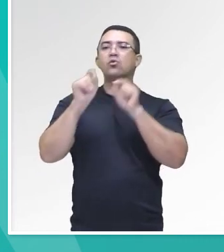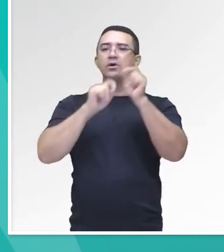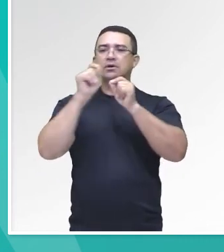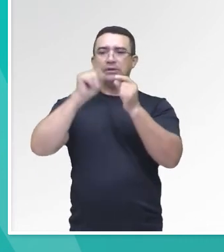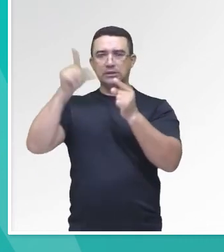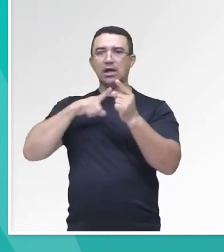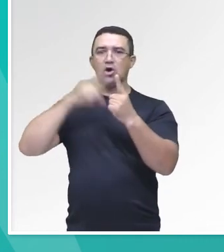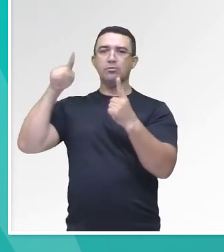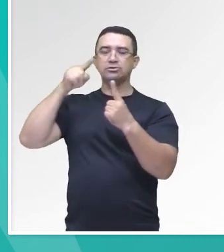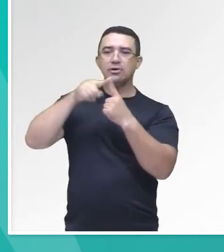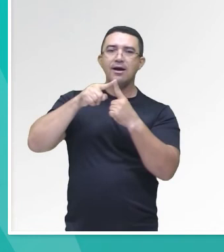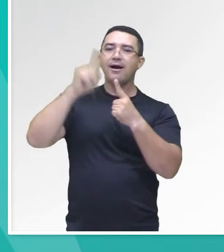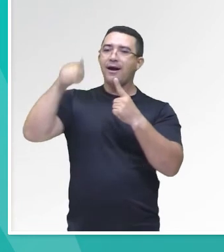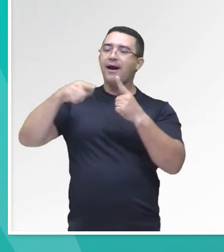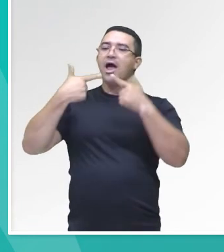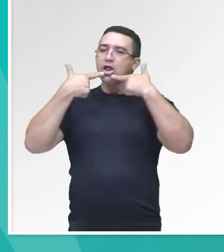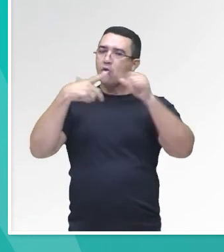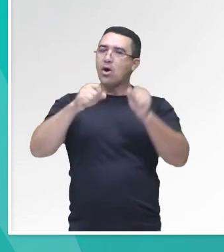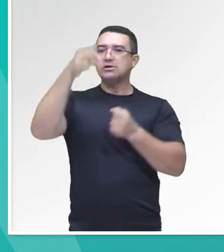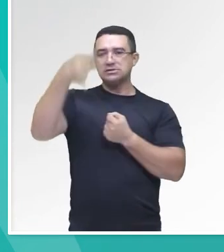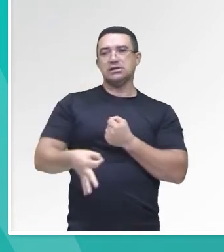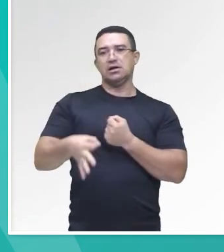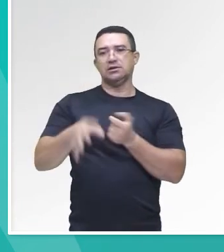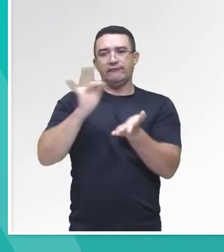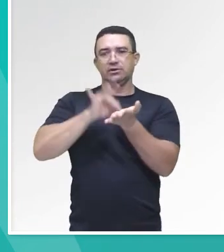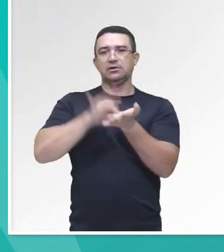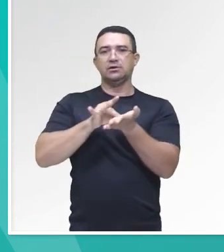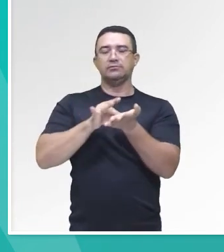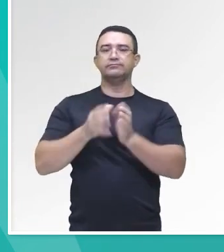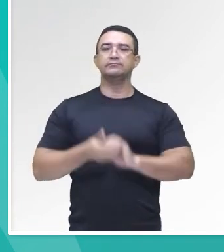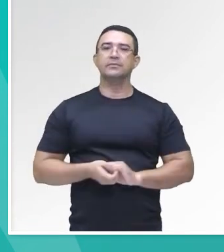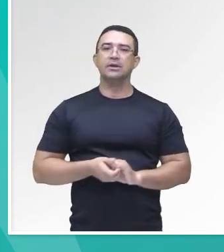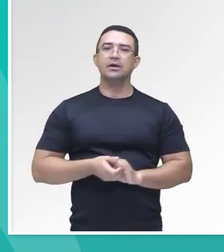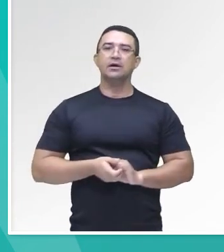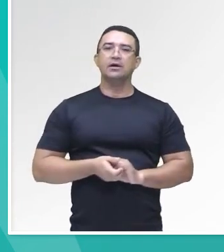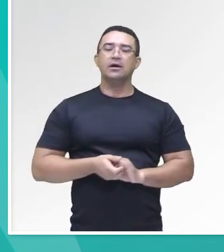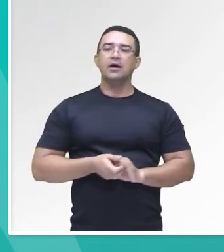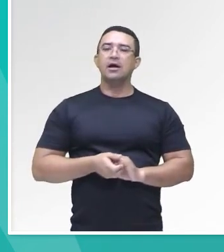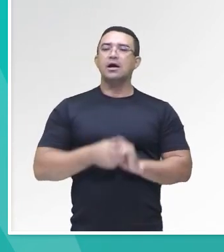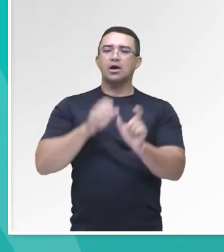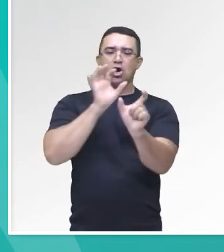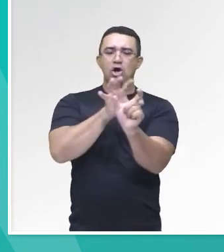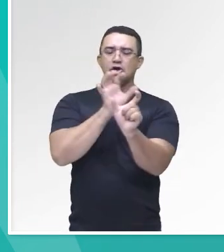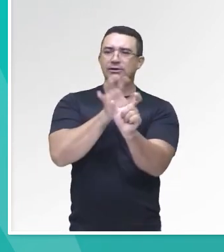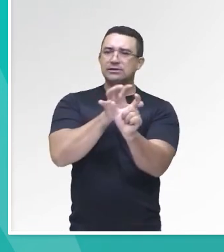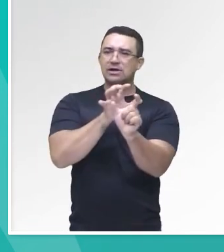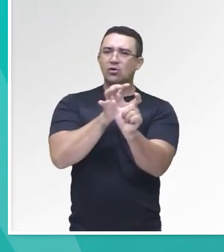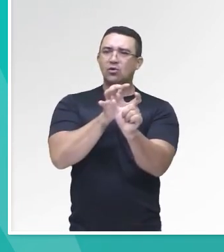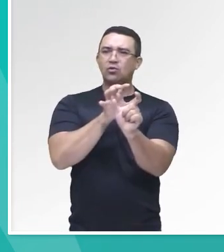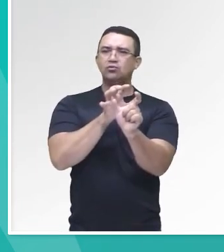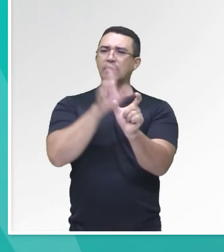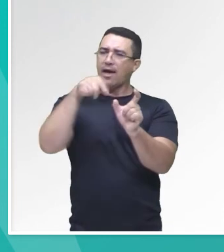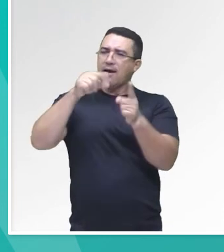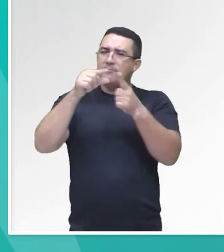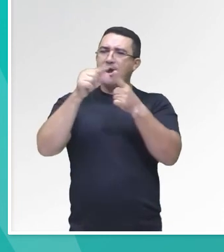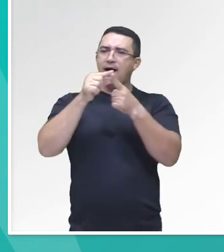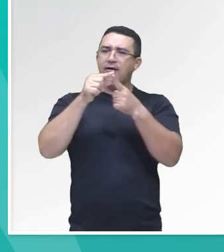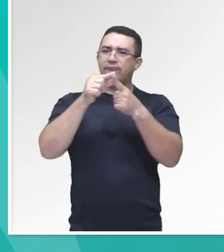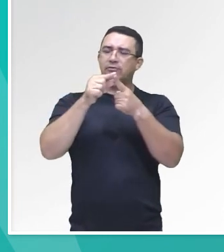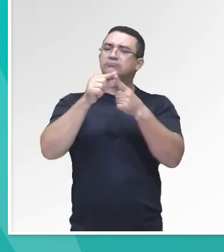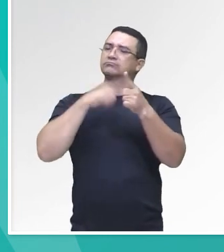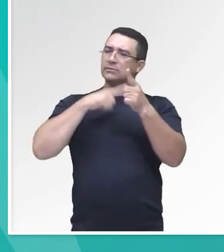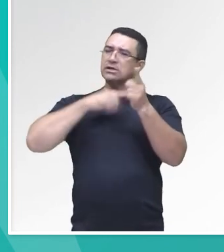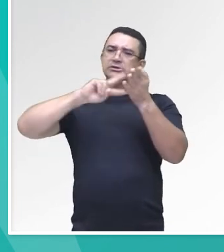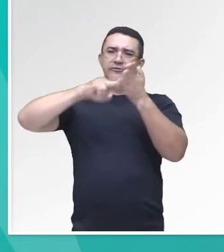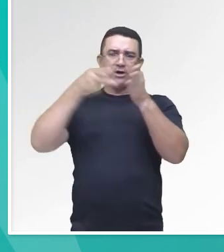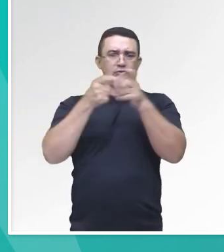é uma linguagem exata e precisa. A linguagem conotação, ela é uma palavra com significação